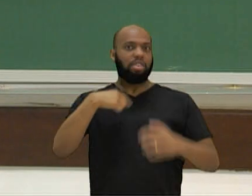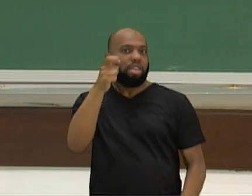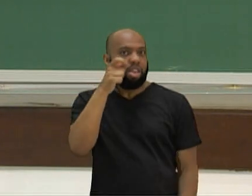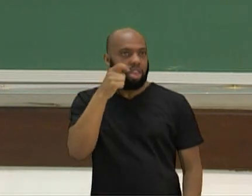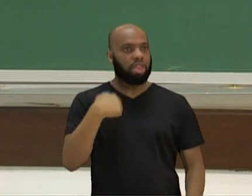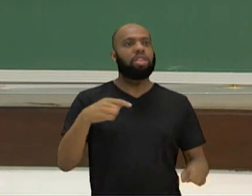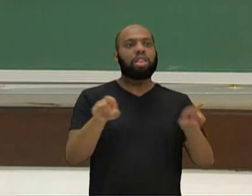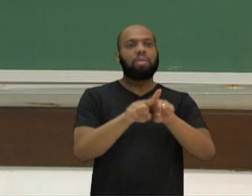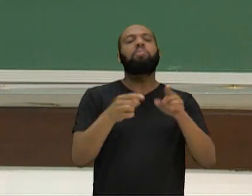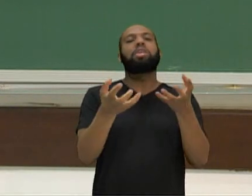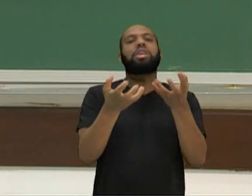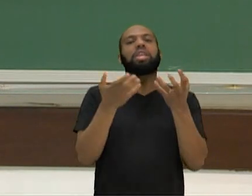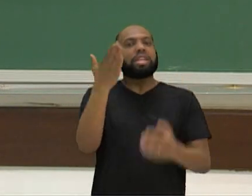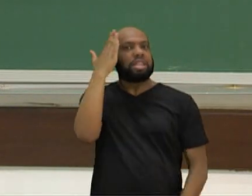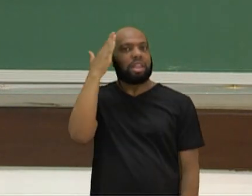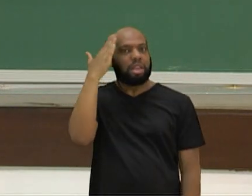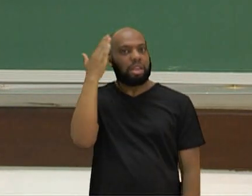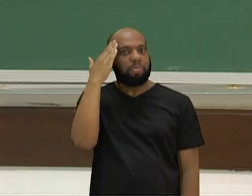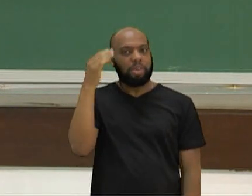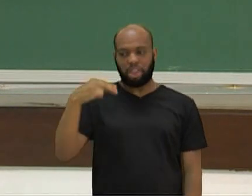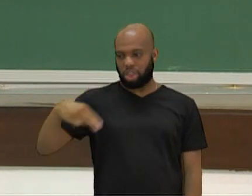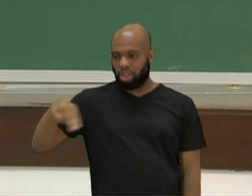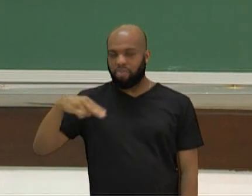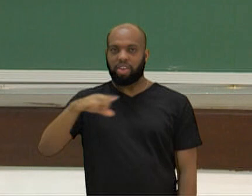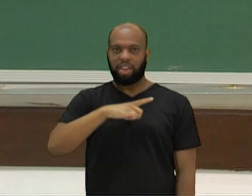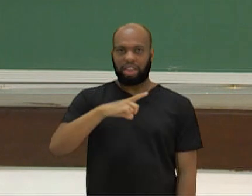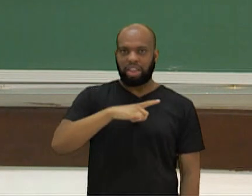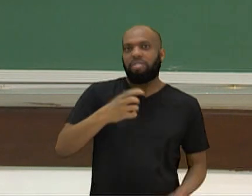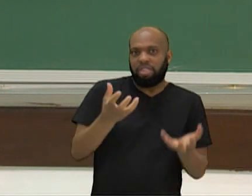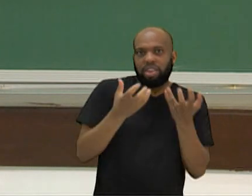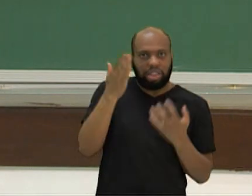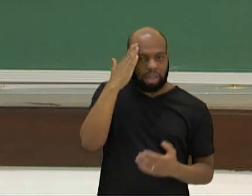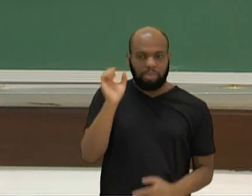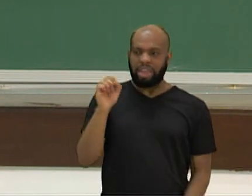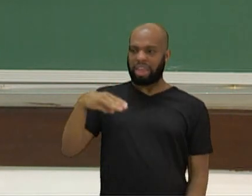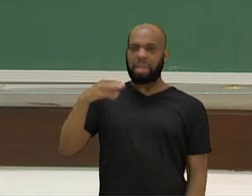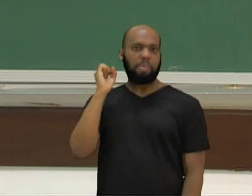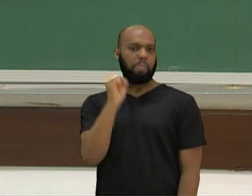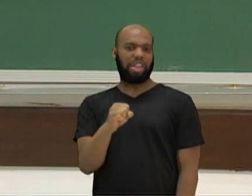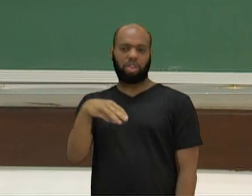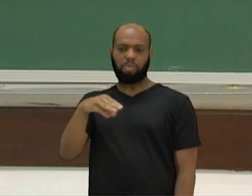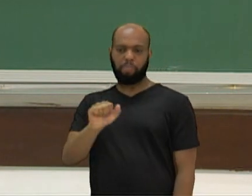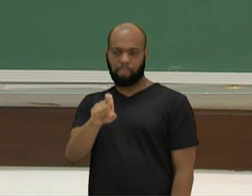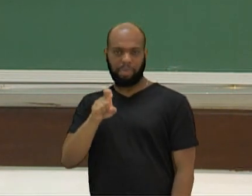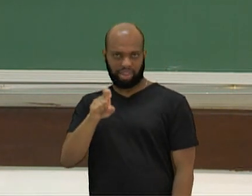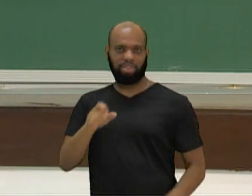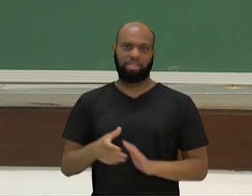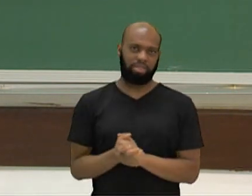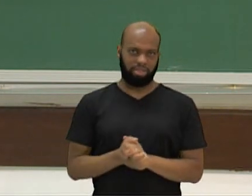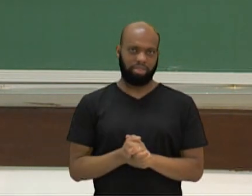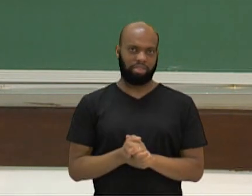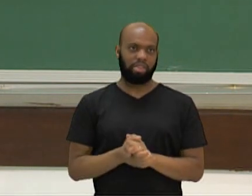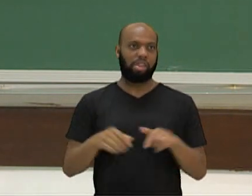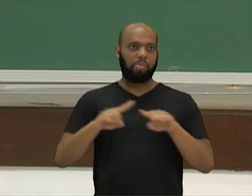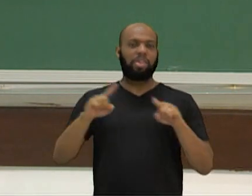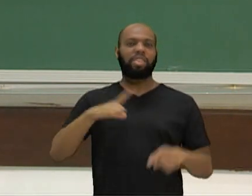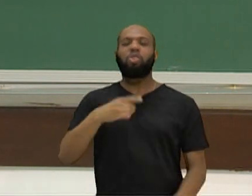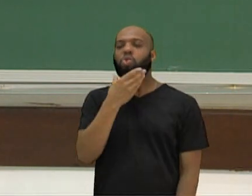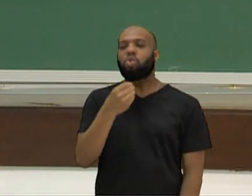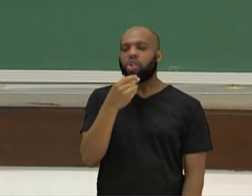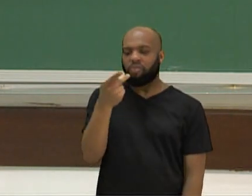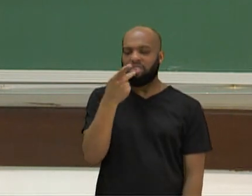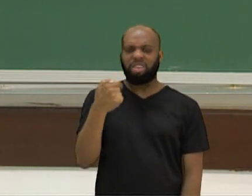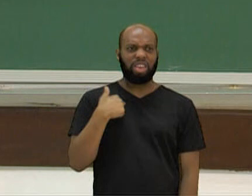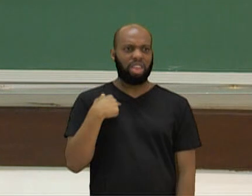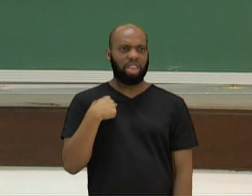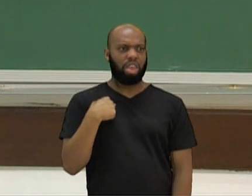queria saber, tal novelinha que reprisou aí, eu também queria saber quem matou o Max. E aqui o rapazinho está criticando. Eu